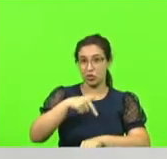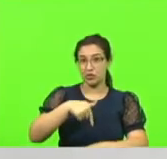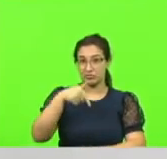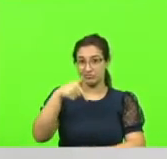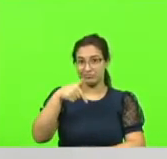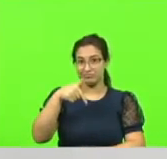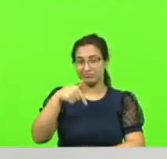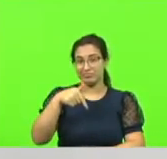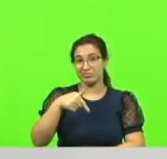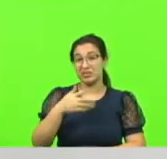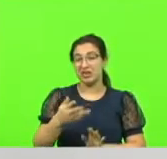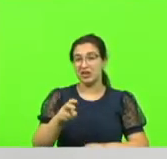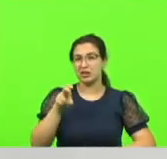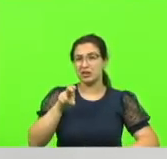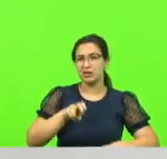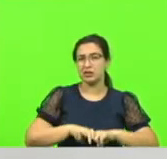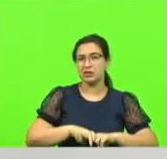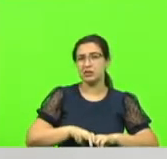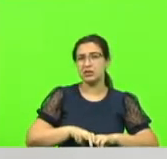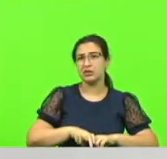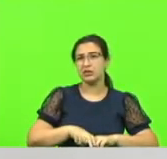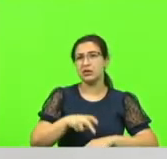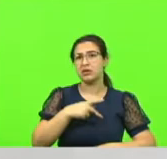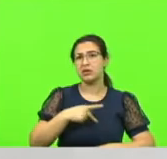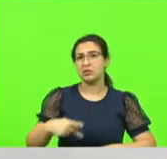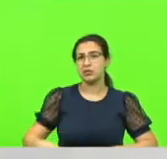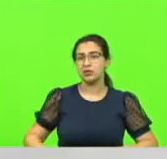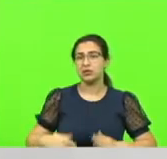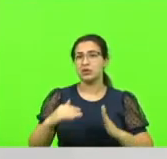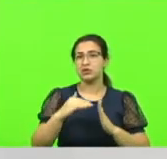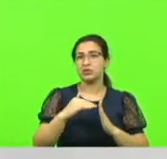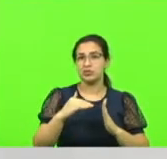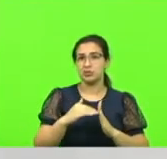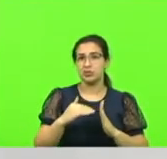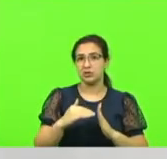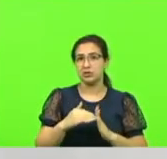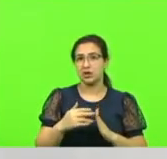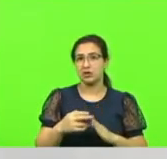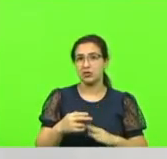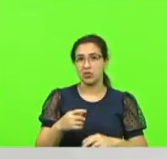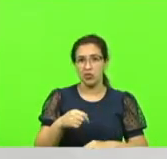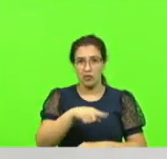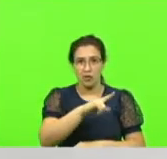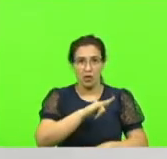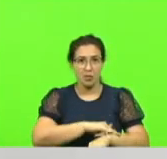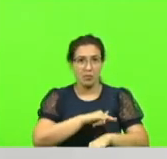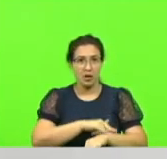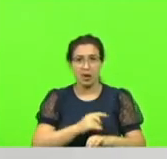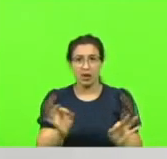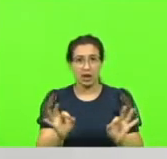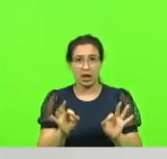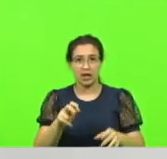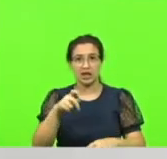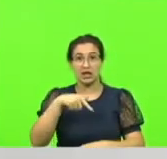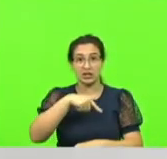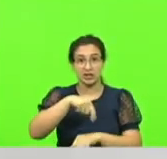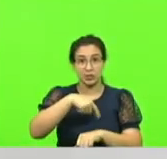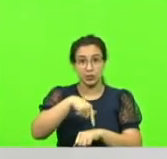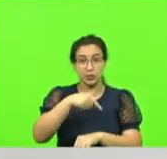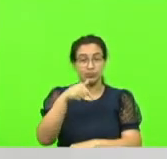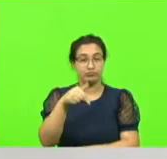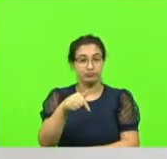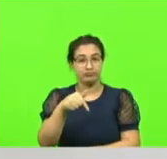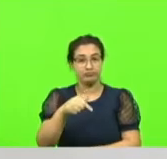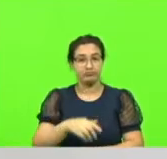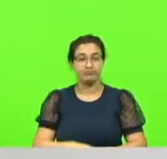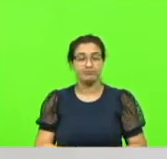sete horas, ele ficou sentado na cadeira de presidente do Senado e nem xixi foi fazer. 7 horas.